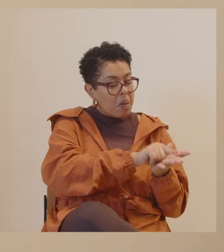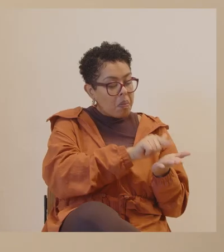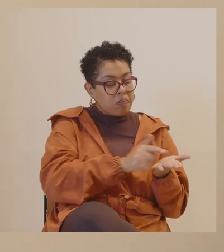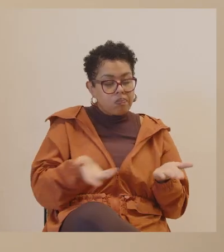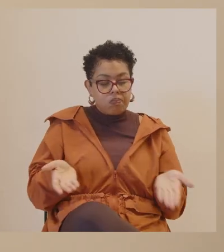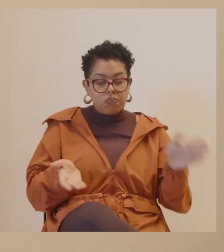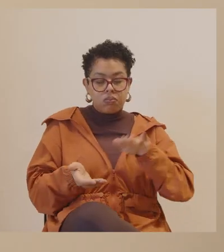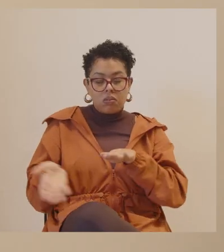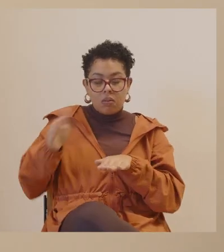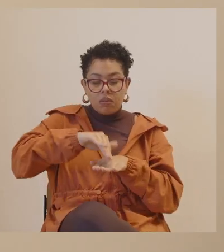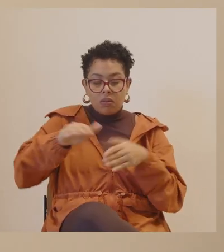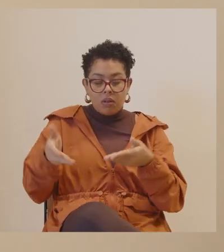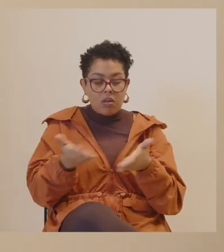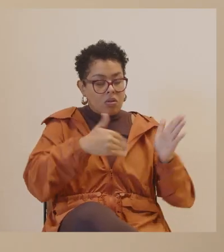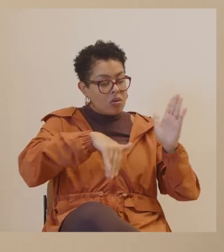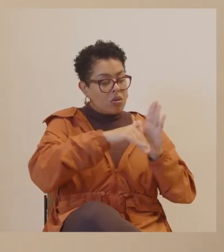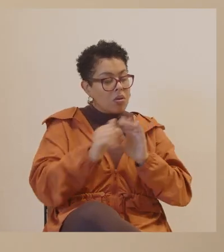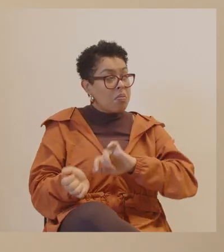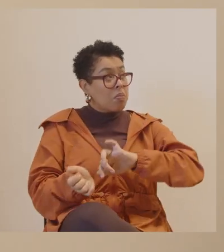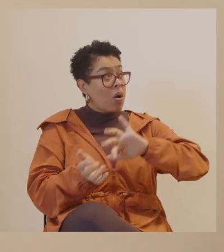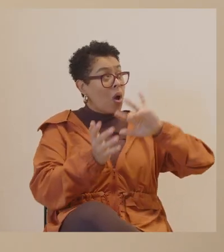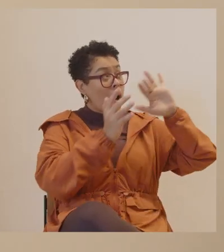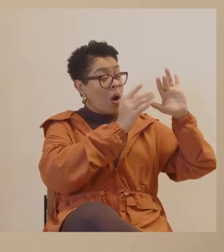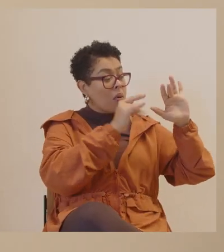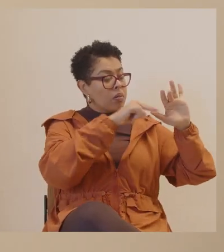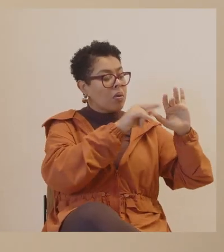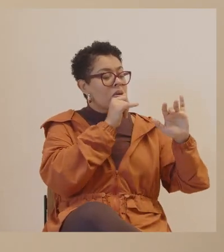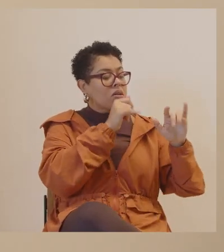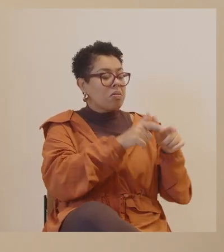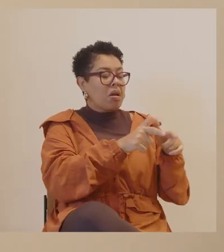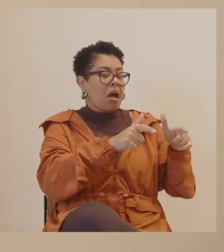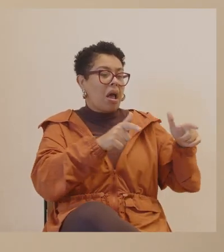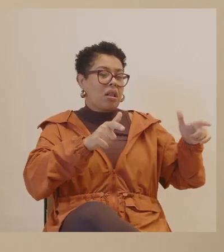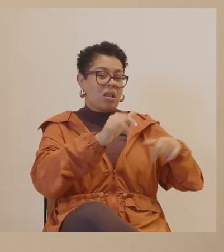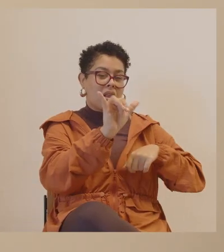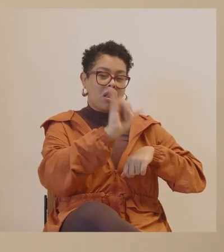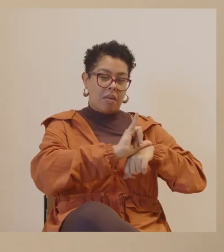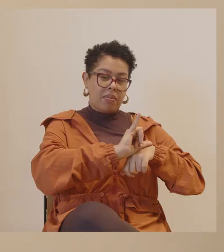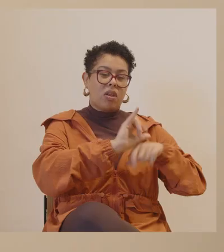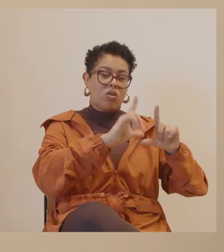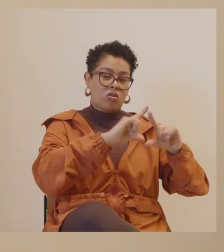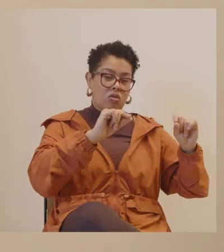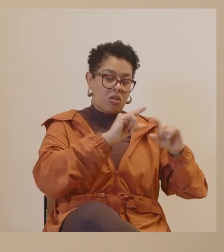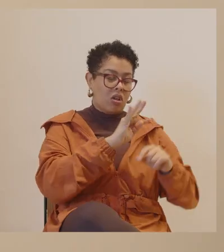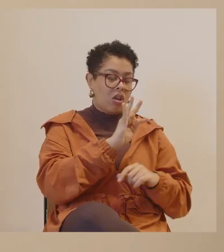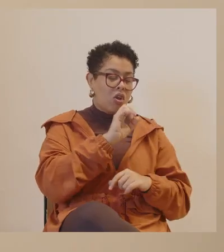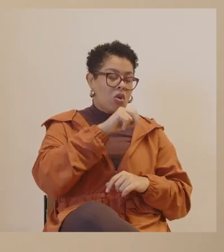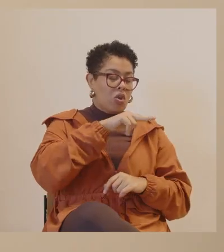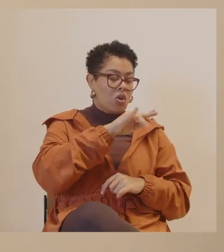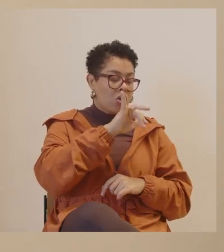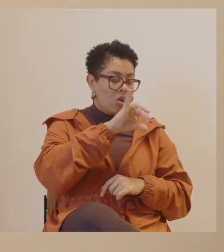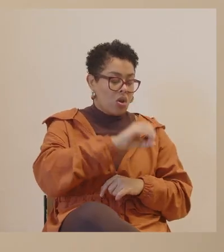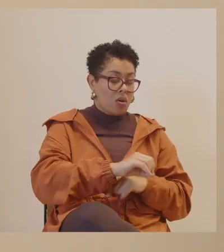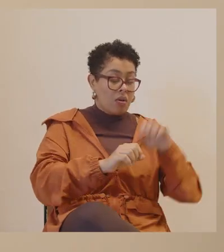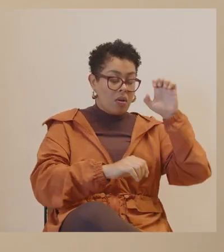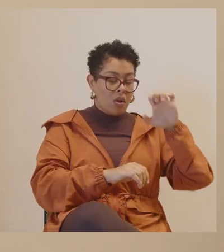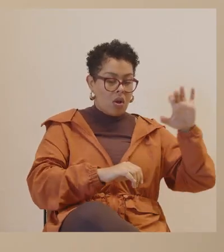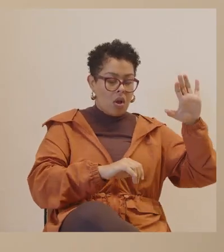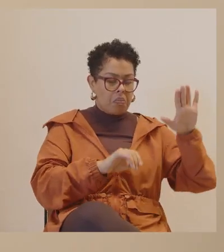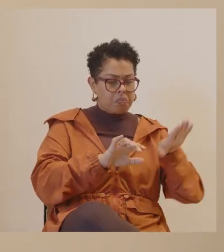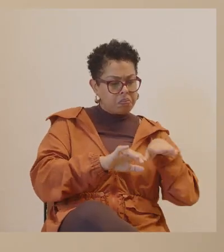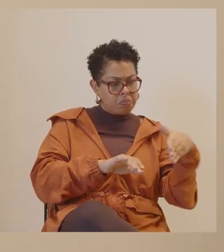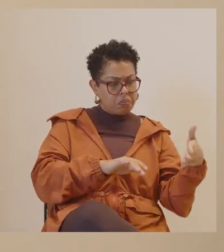da urbanização, do crescimento urbano da cidade de Tóquio, né? Então, embora os europeus tivessem um olhar